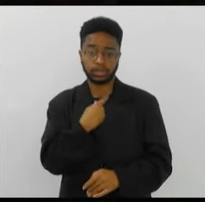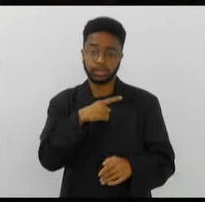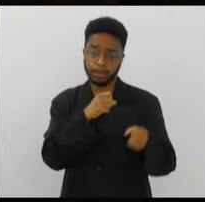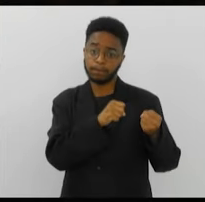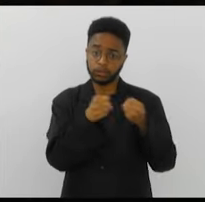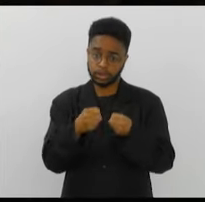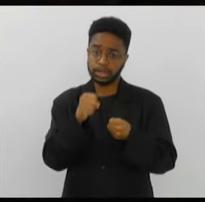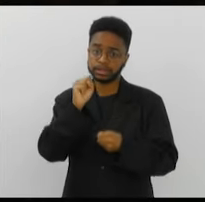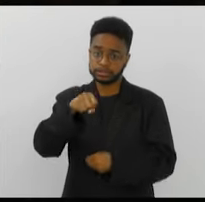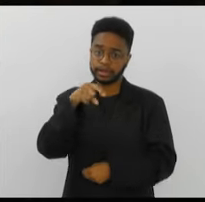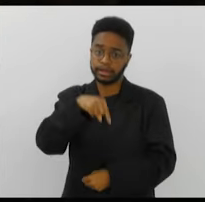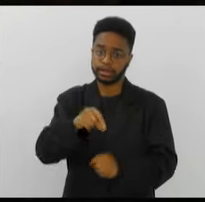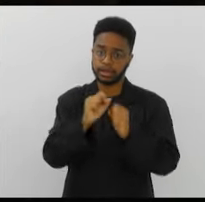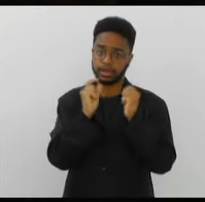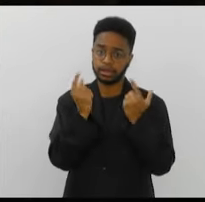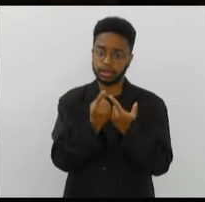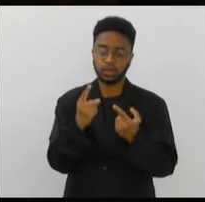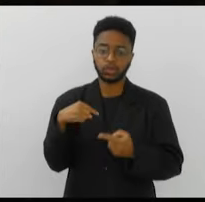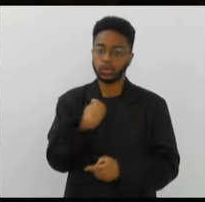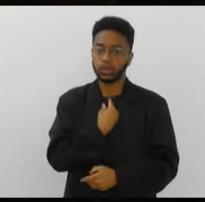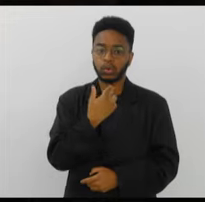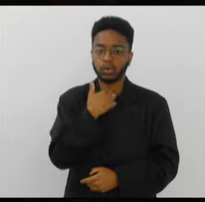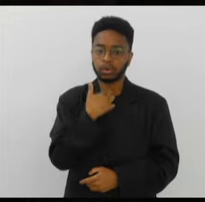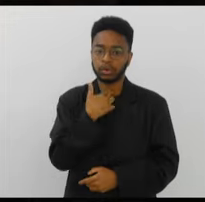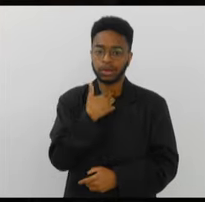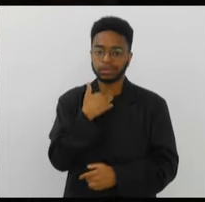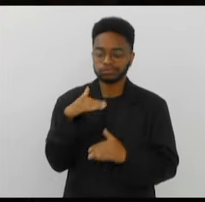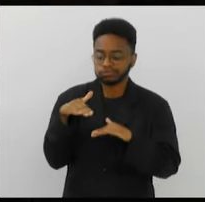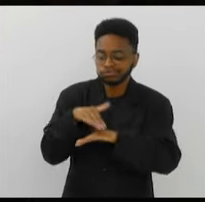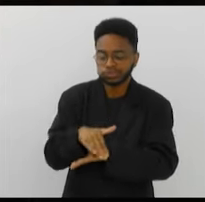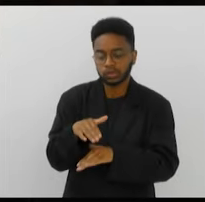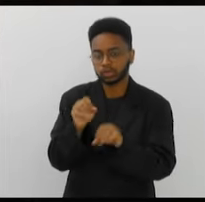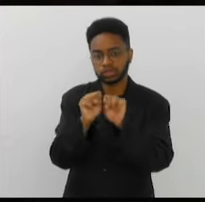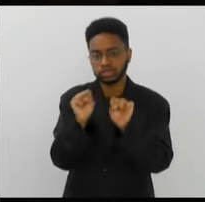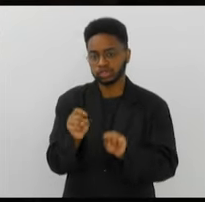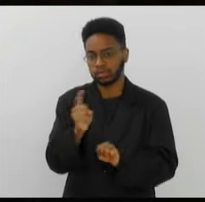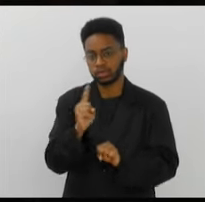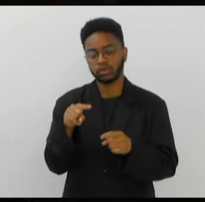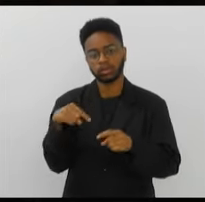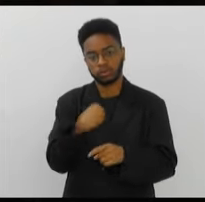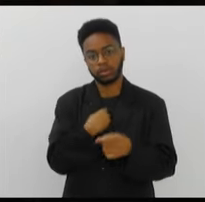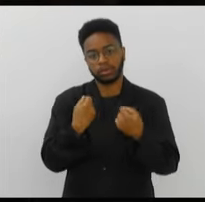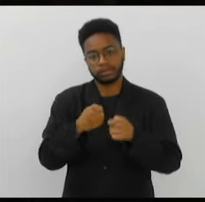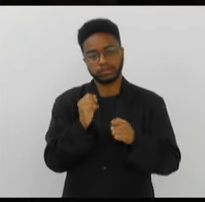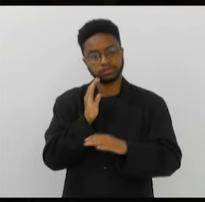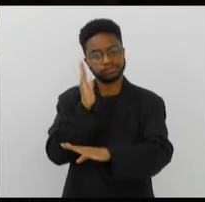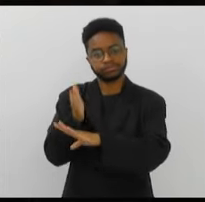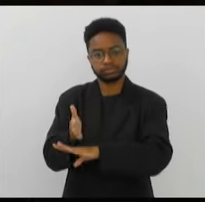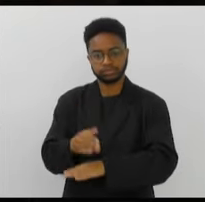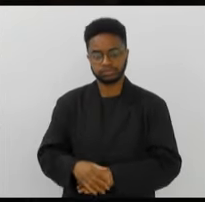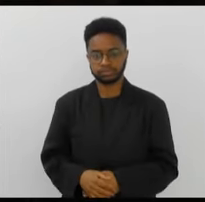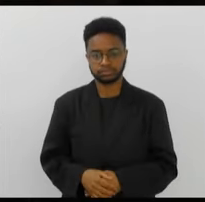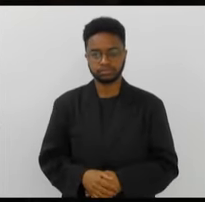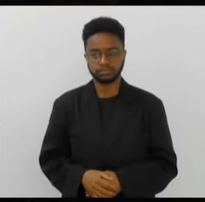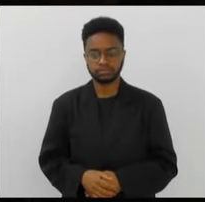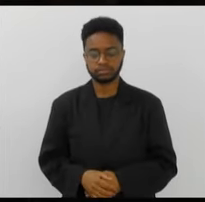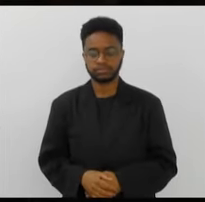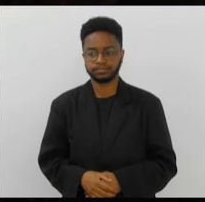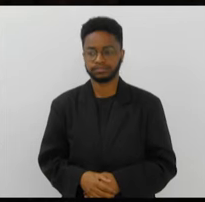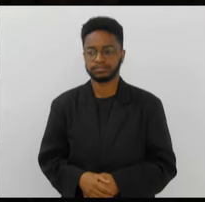desse parlamento. Nós não temos que nos curvar ao sistema, pelo contrário, nós temos que combater o sistema. E é,